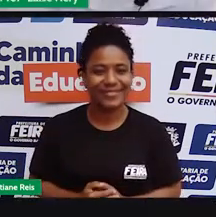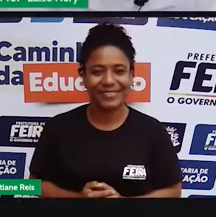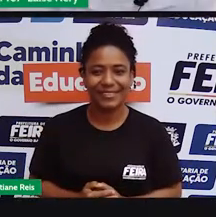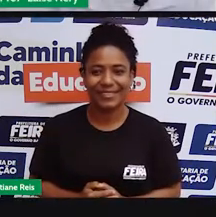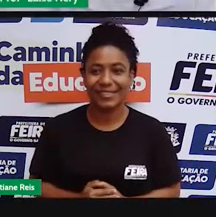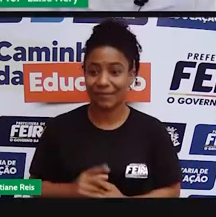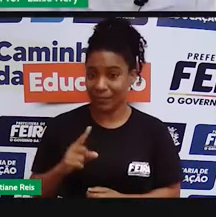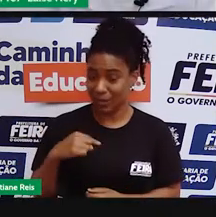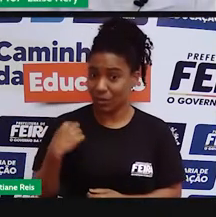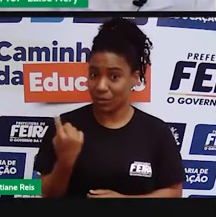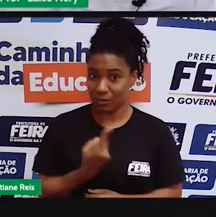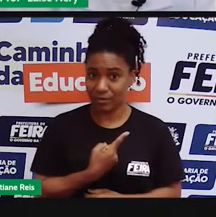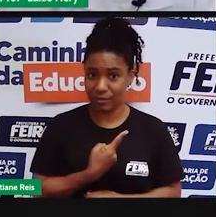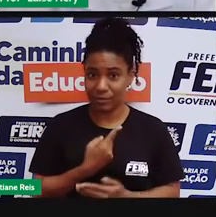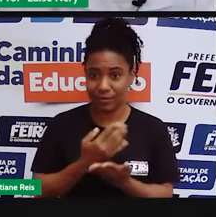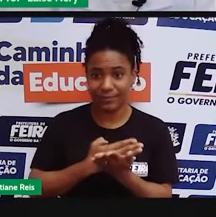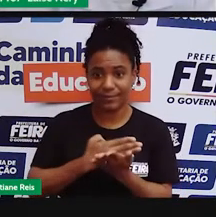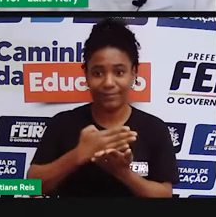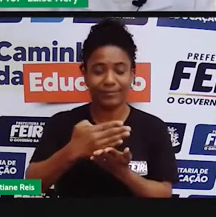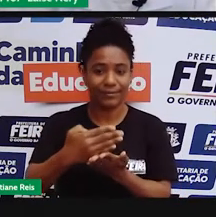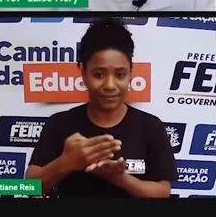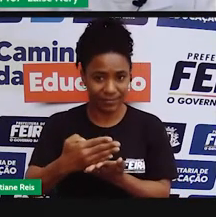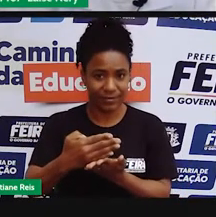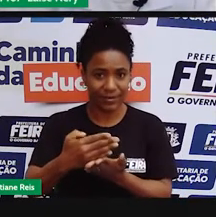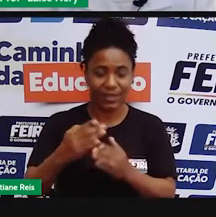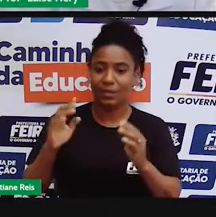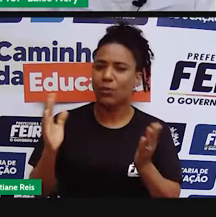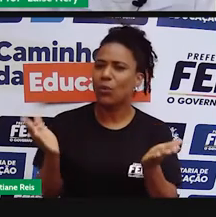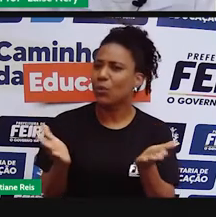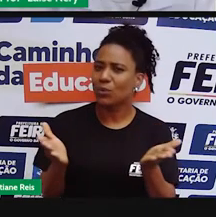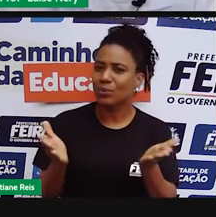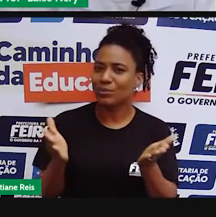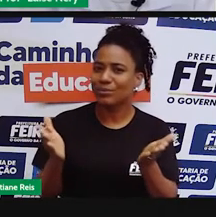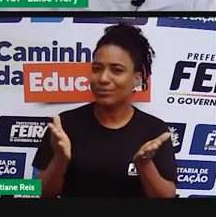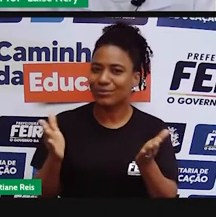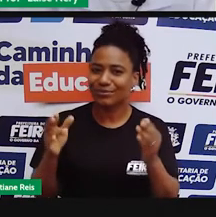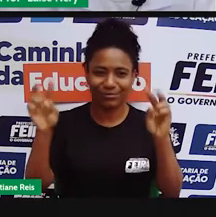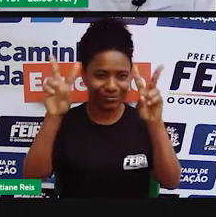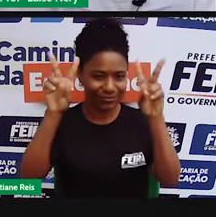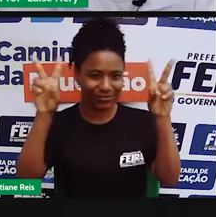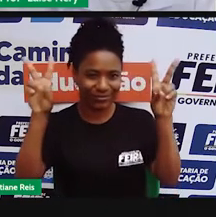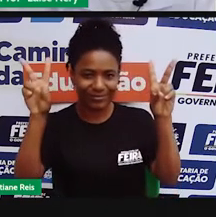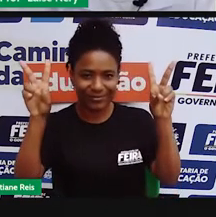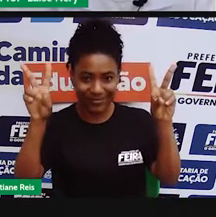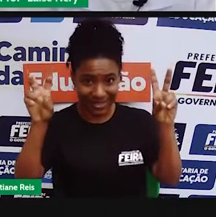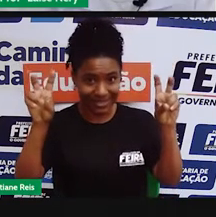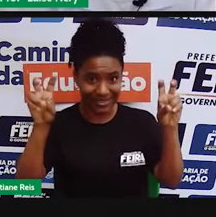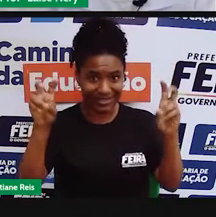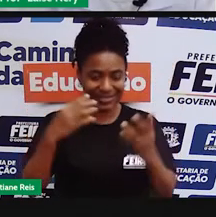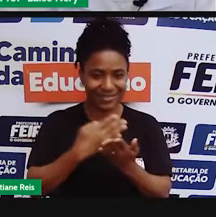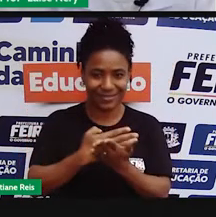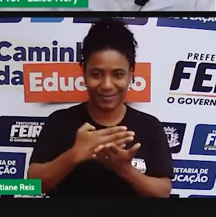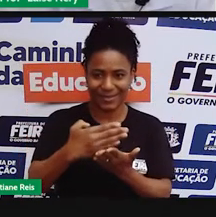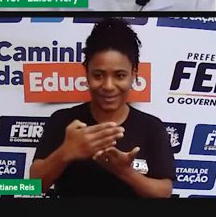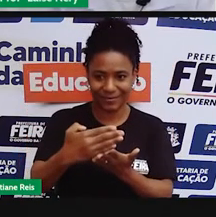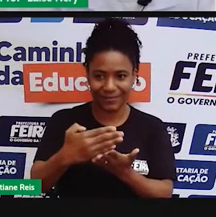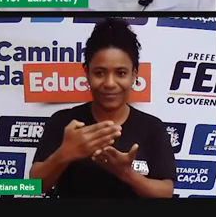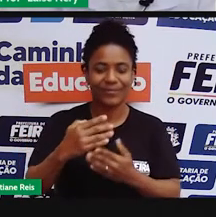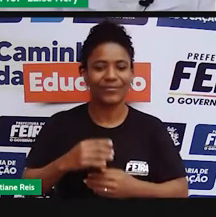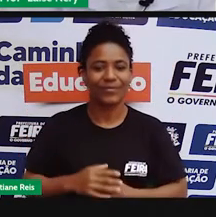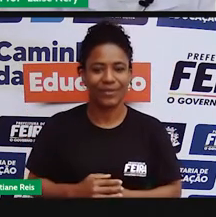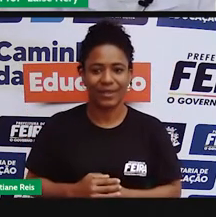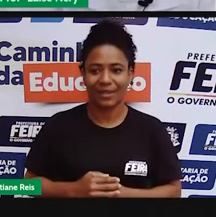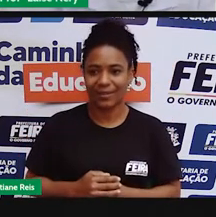Nós vamos começar nossa aula hoje com essa frase aqui. O